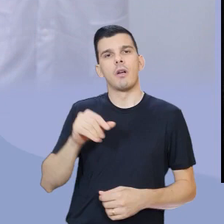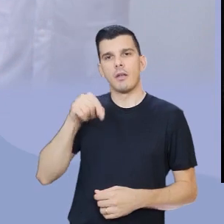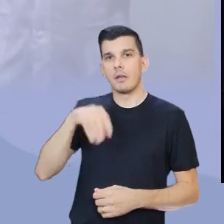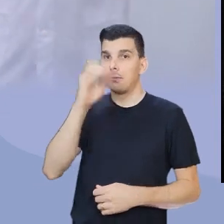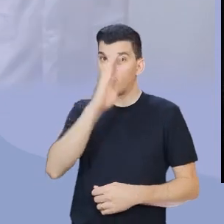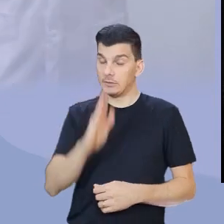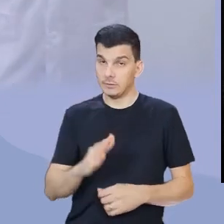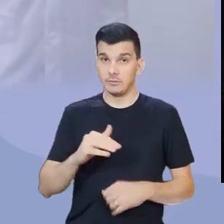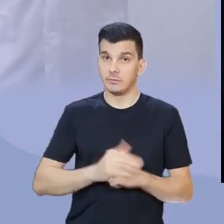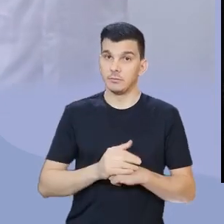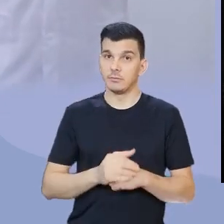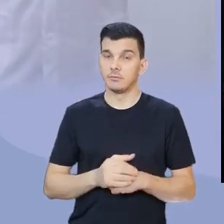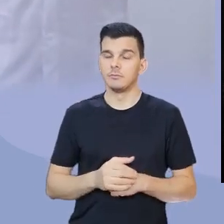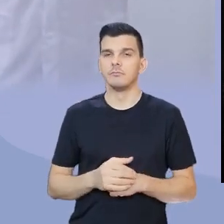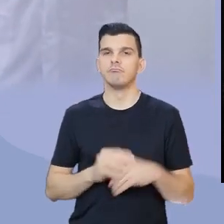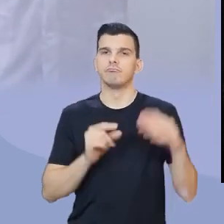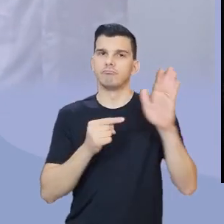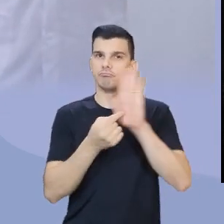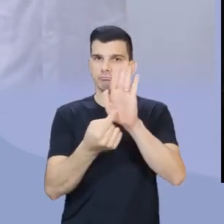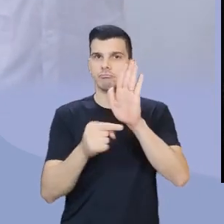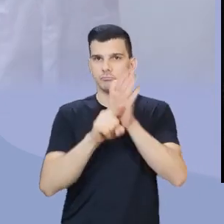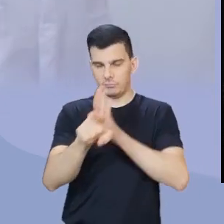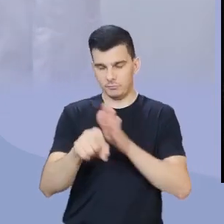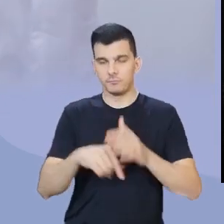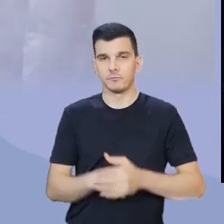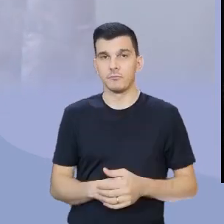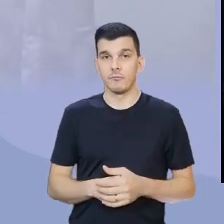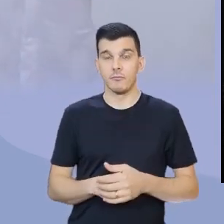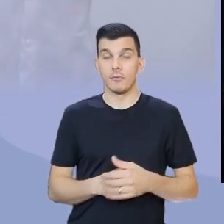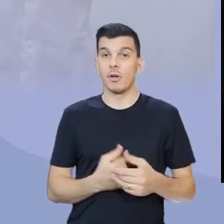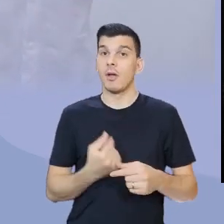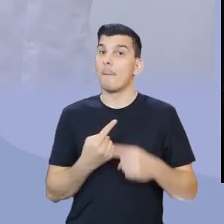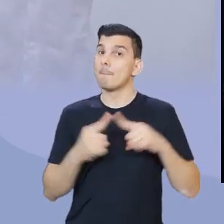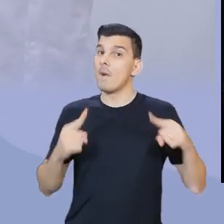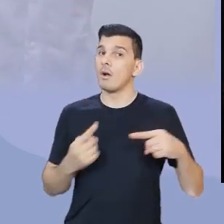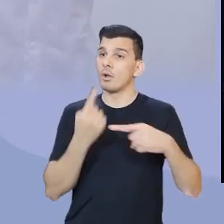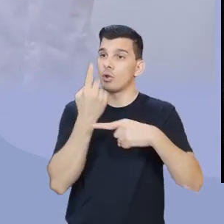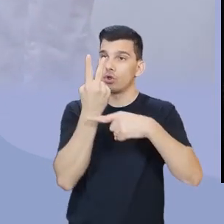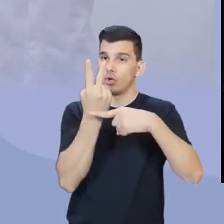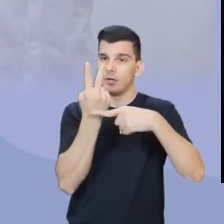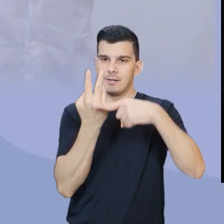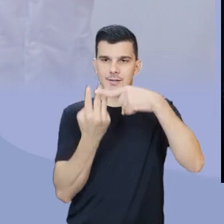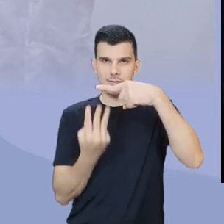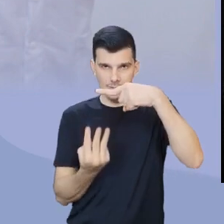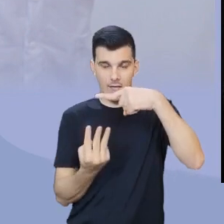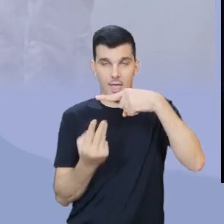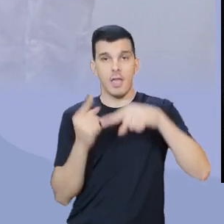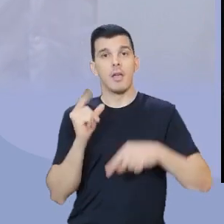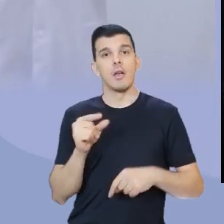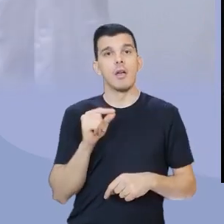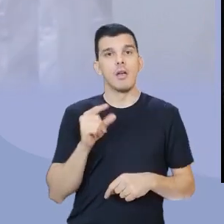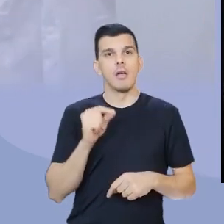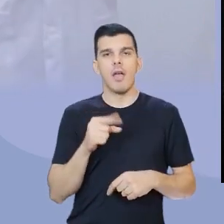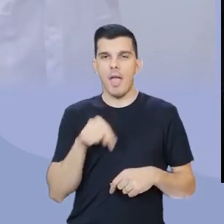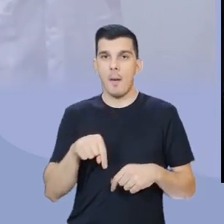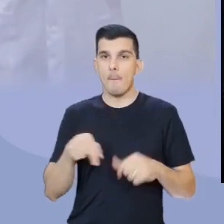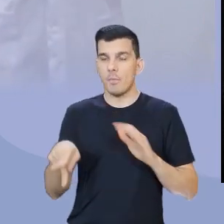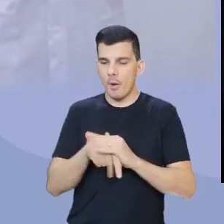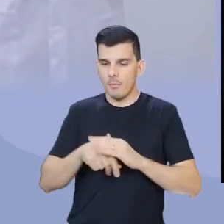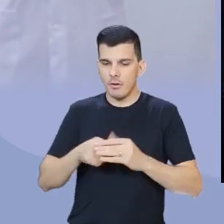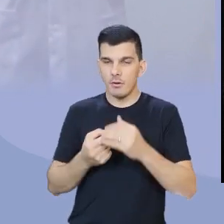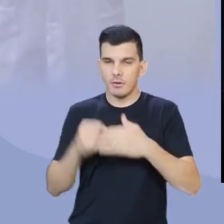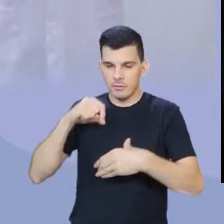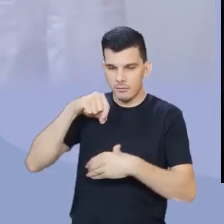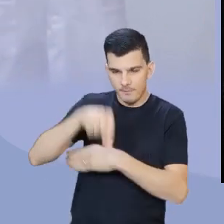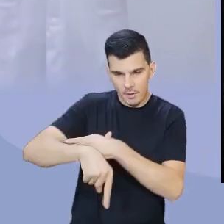Brasil, segundo a questão falou, beleza? 2/3 disso é proveniente do plantio,